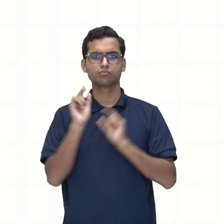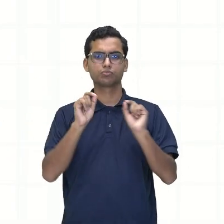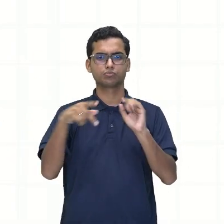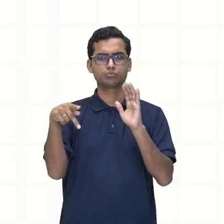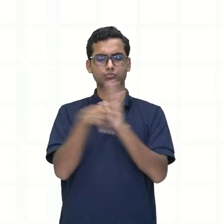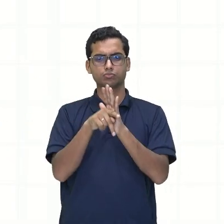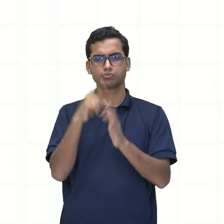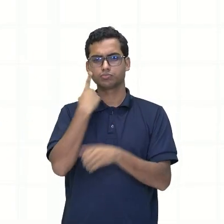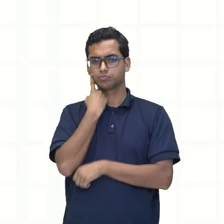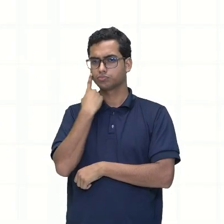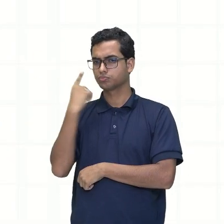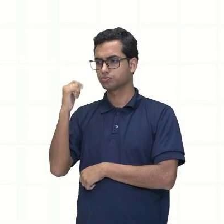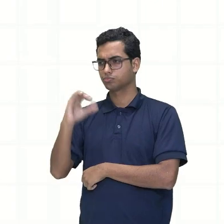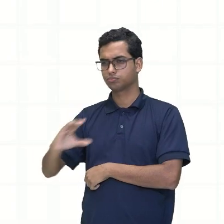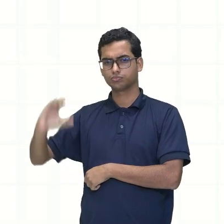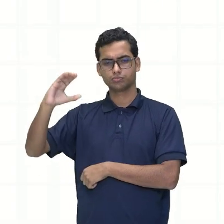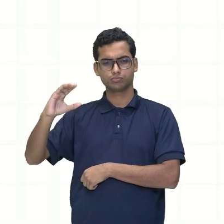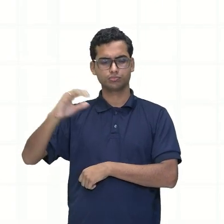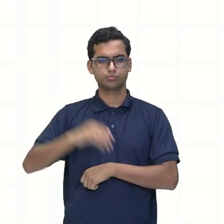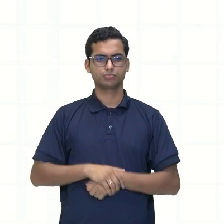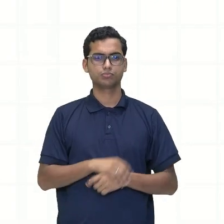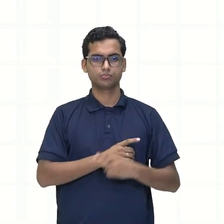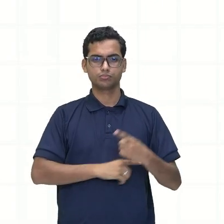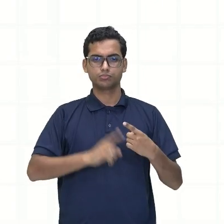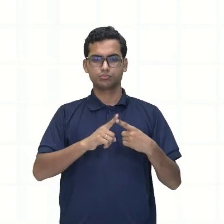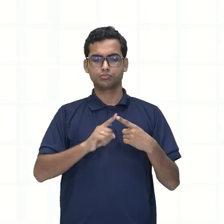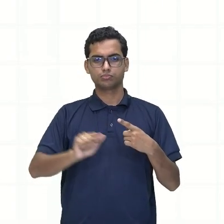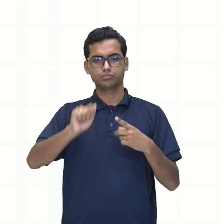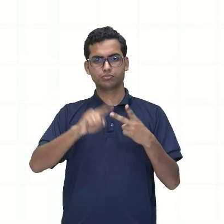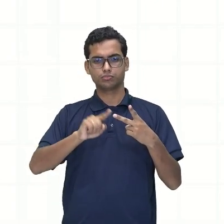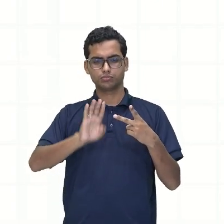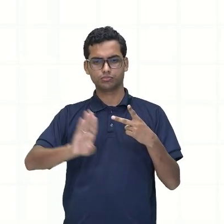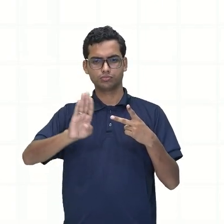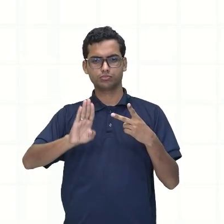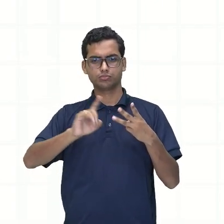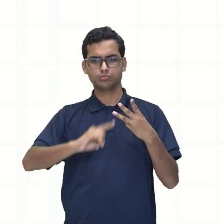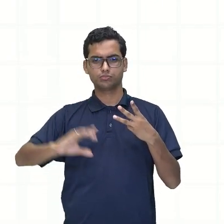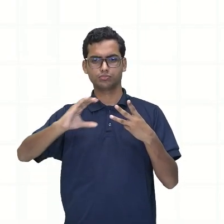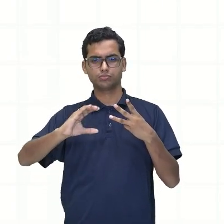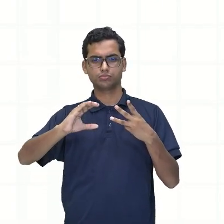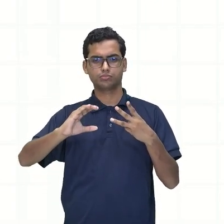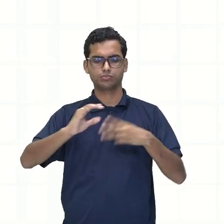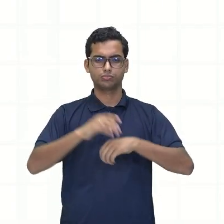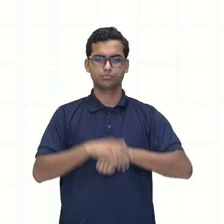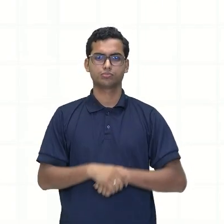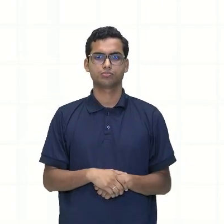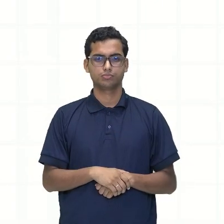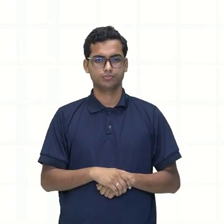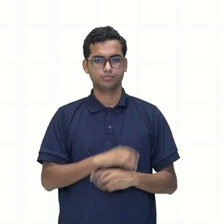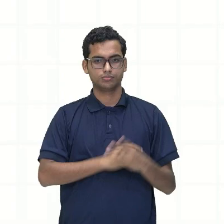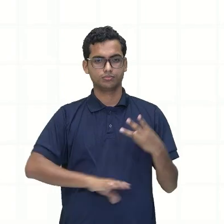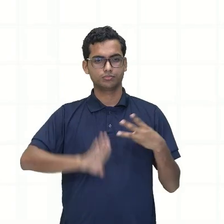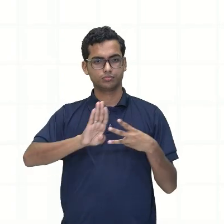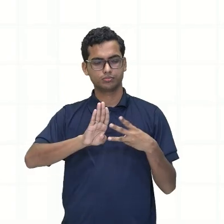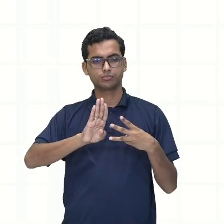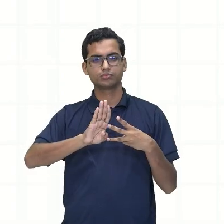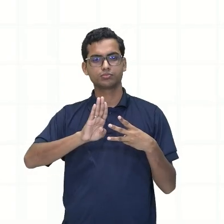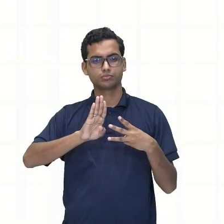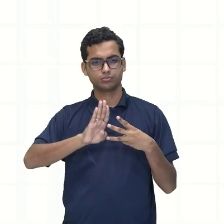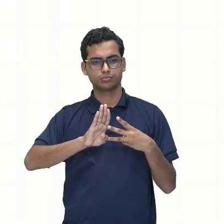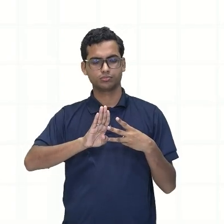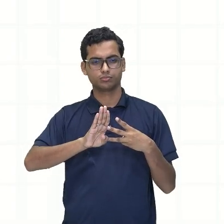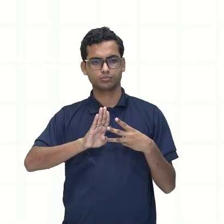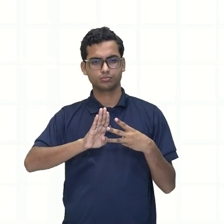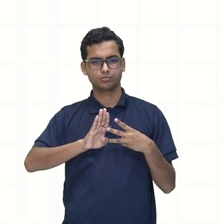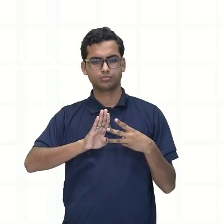AC, certo? A B, ela filtra para se tornar parcial e a C,